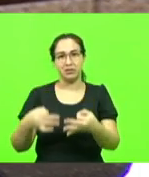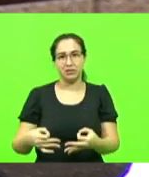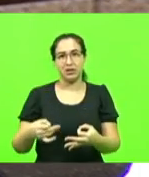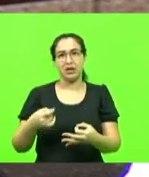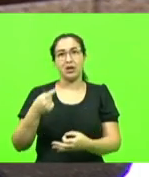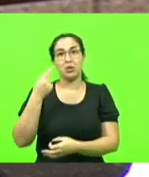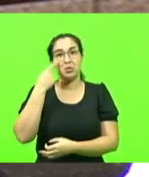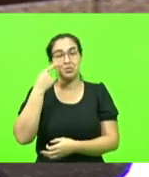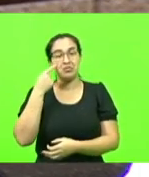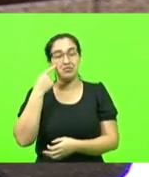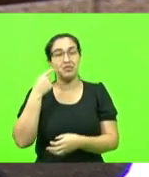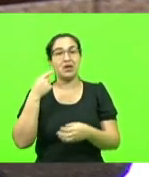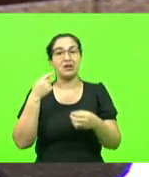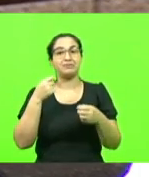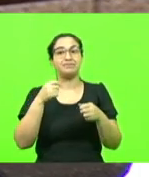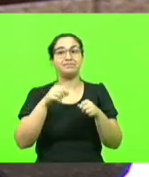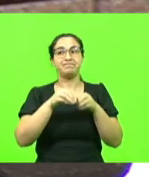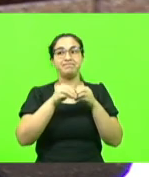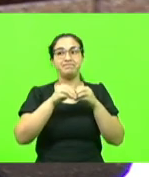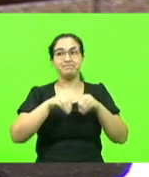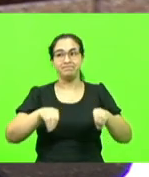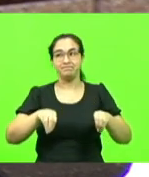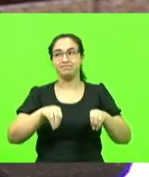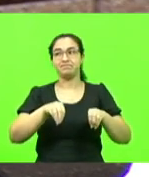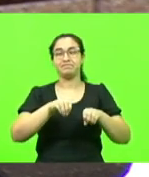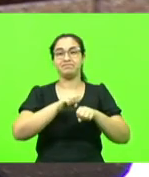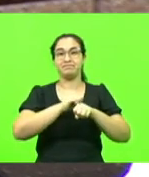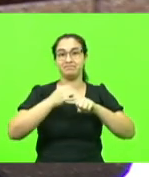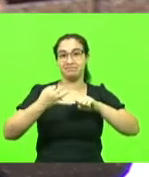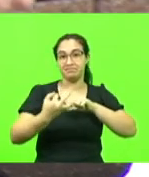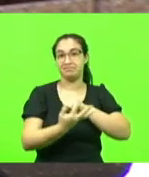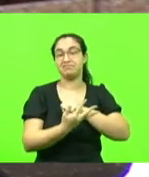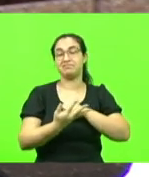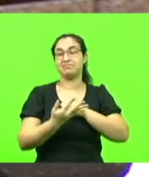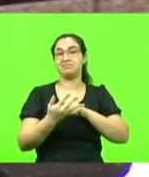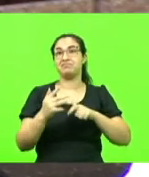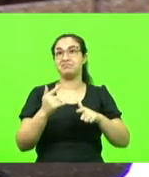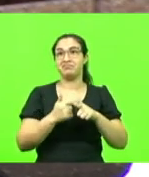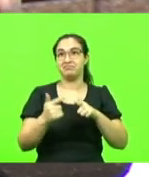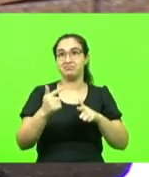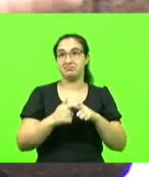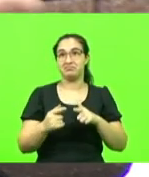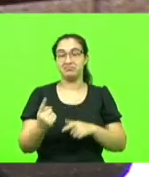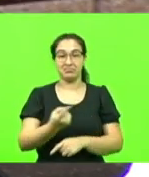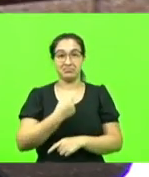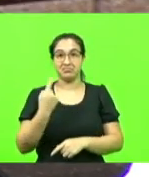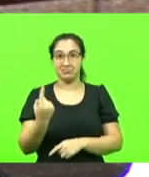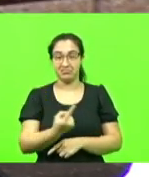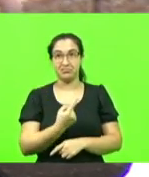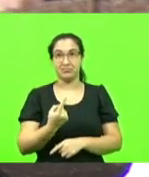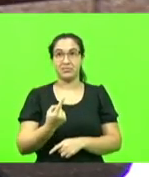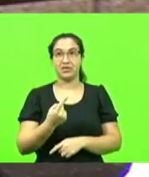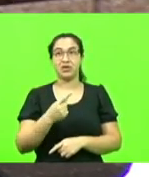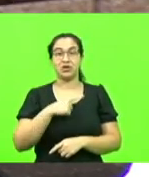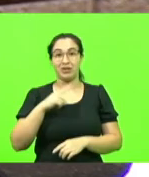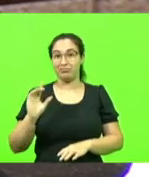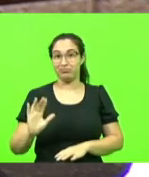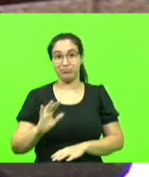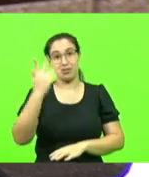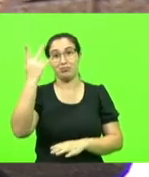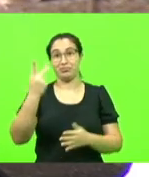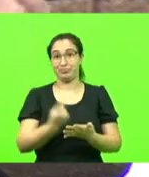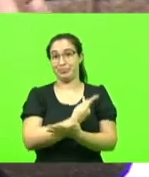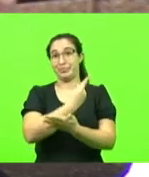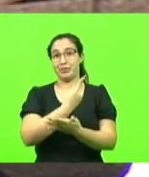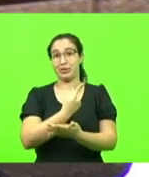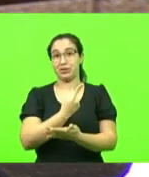crise. Mas além da corona crise, que nós, infelizmente, não foi algo que nos acometeu, não sei se